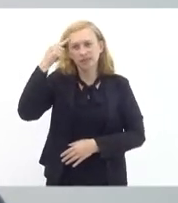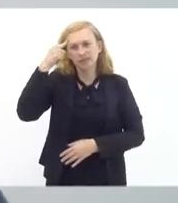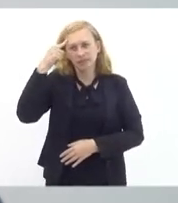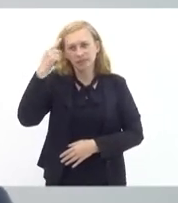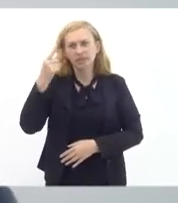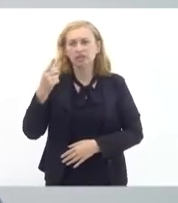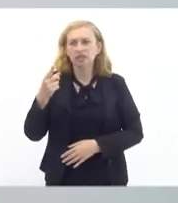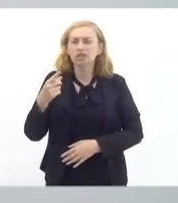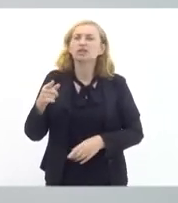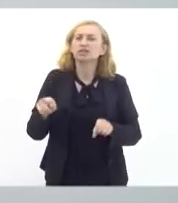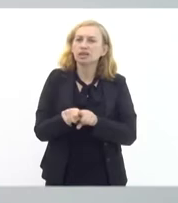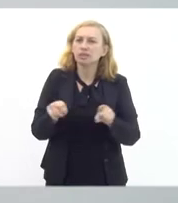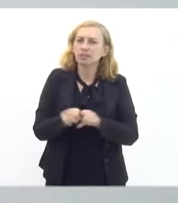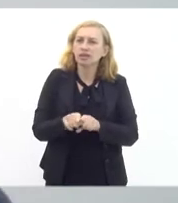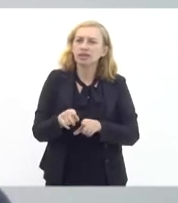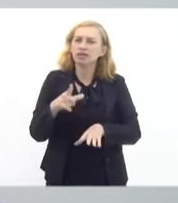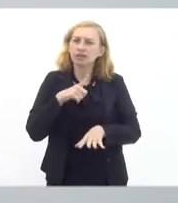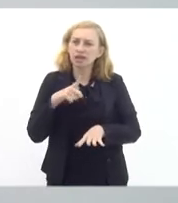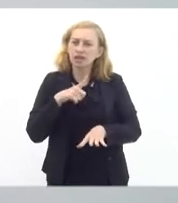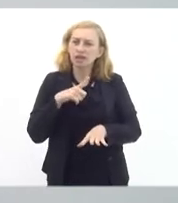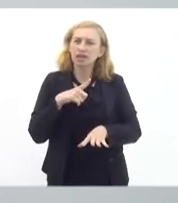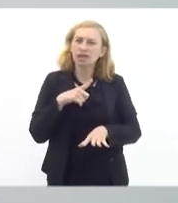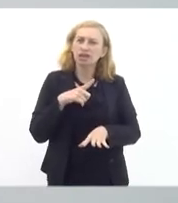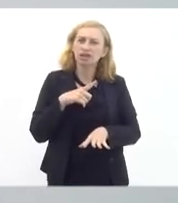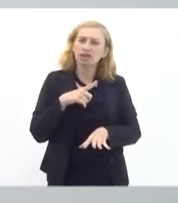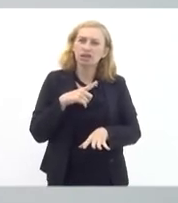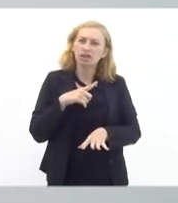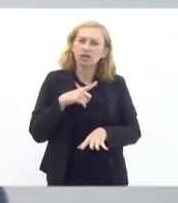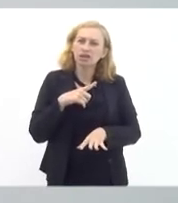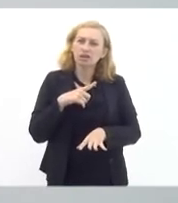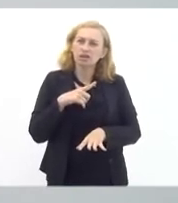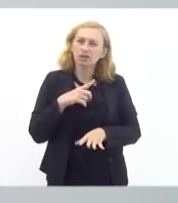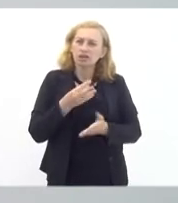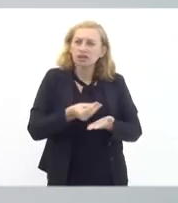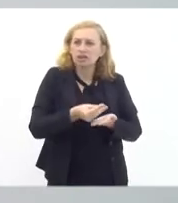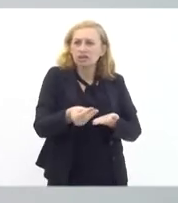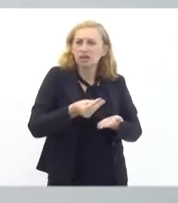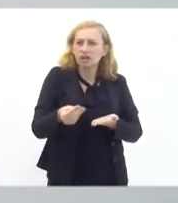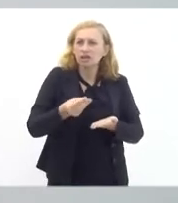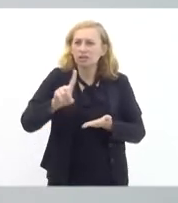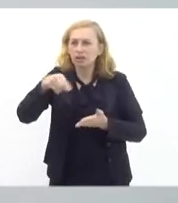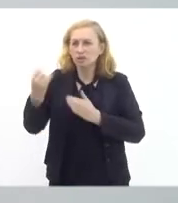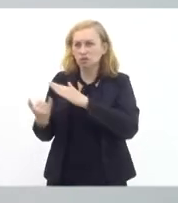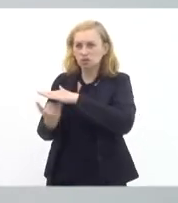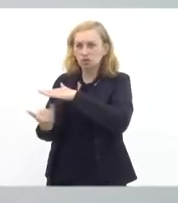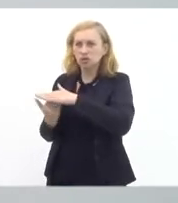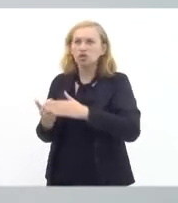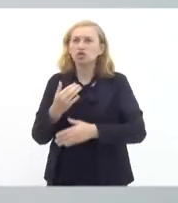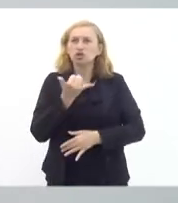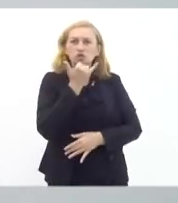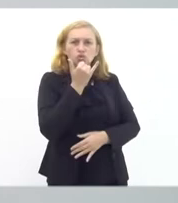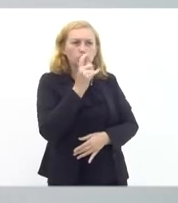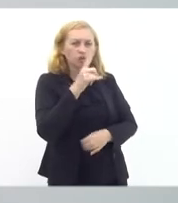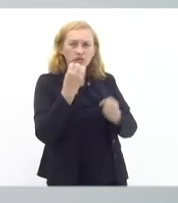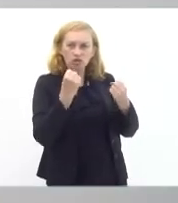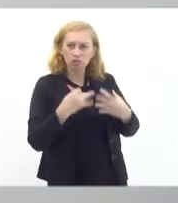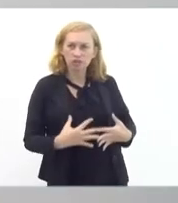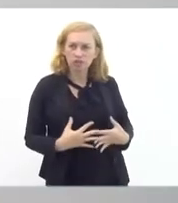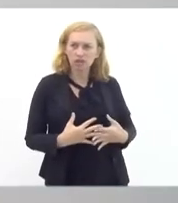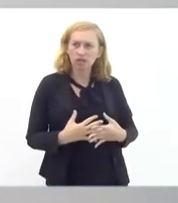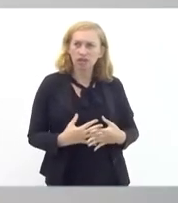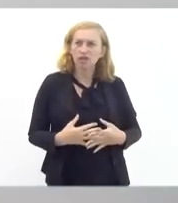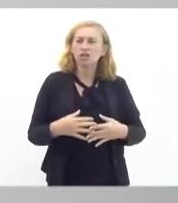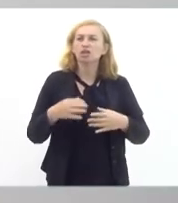A gente, inclusive, tem até em estoque, tem até cedido para outras instituições. E, desculpa, eu não me expliquei direito. Foi em janeiro do